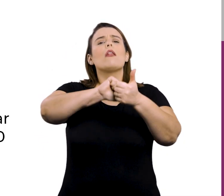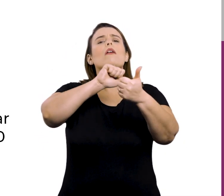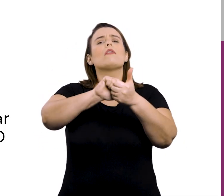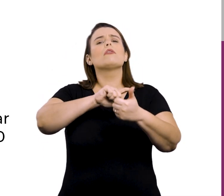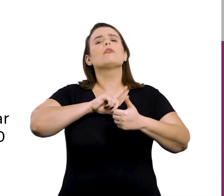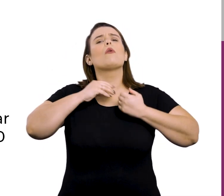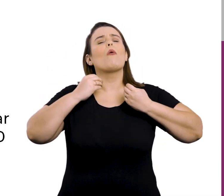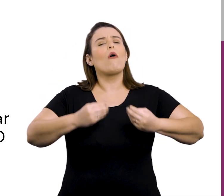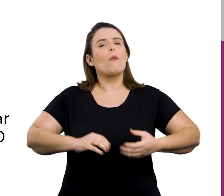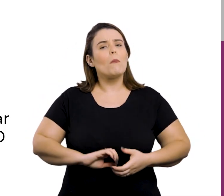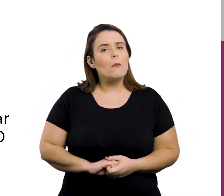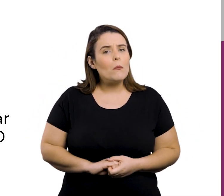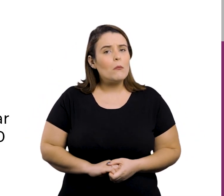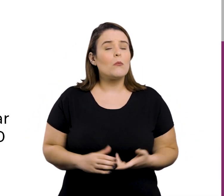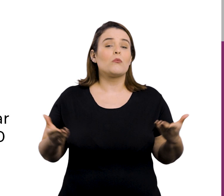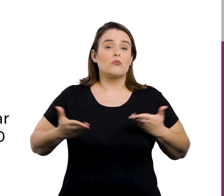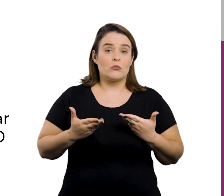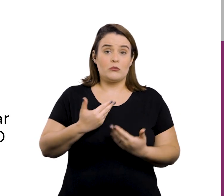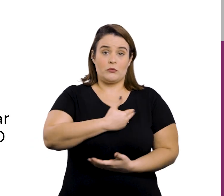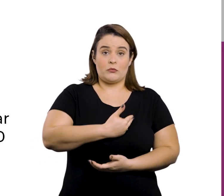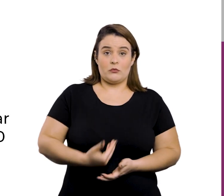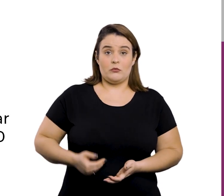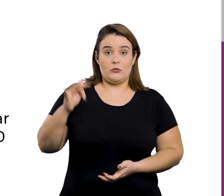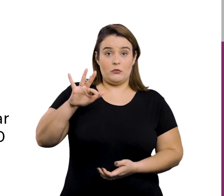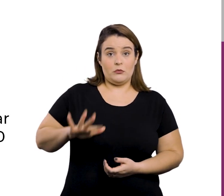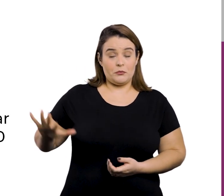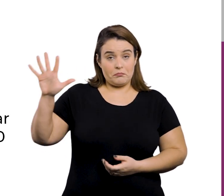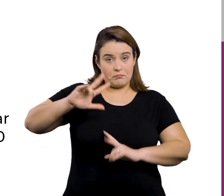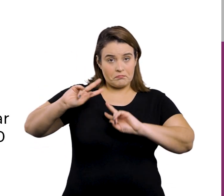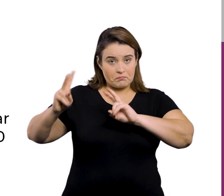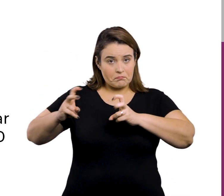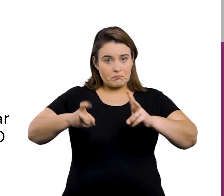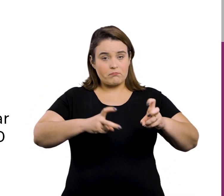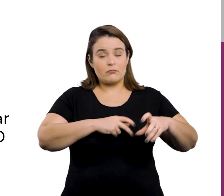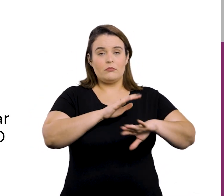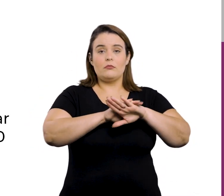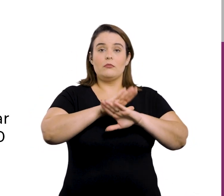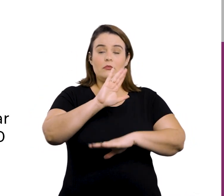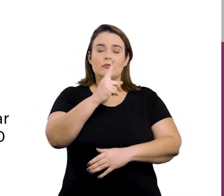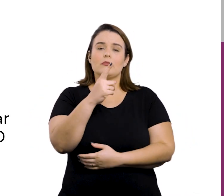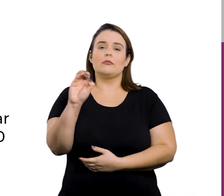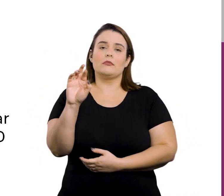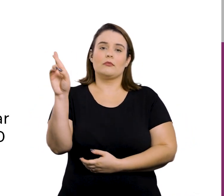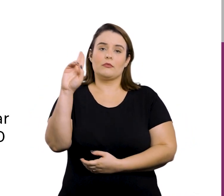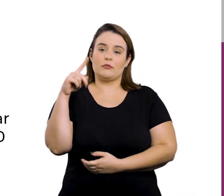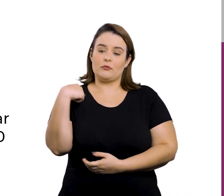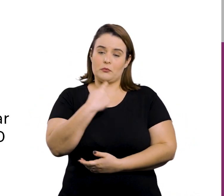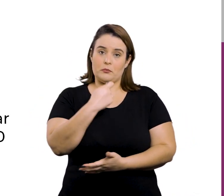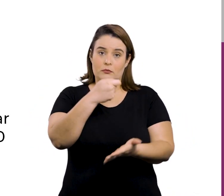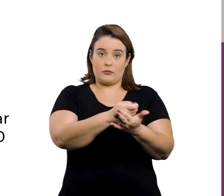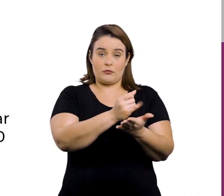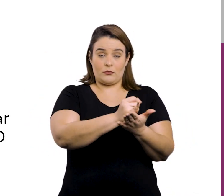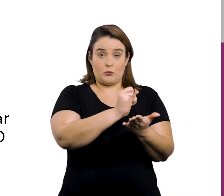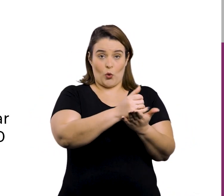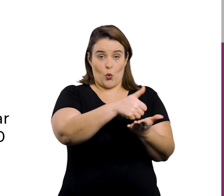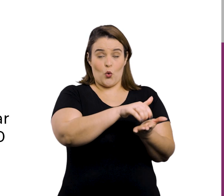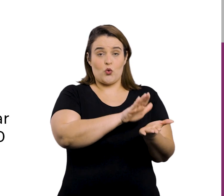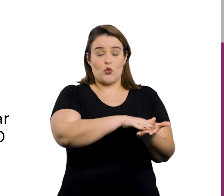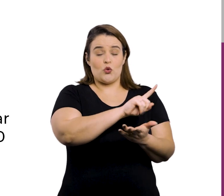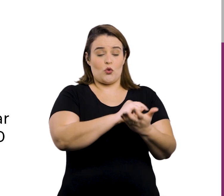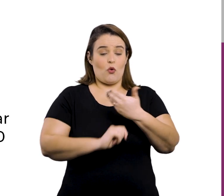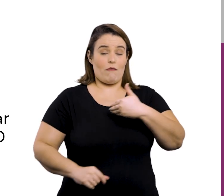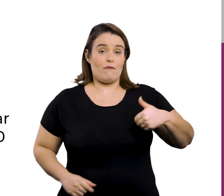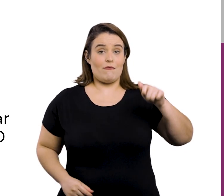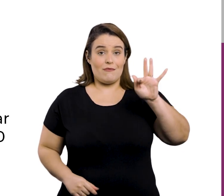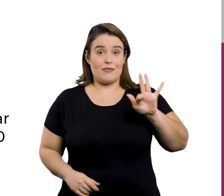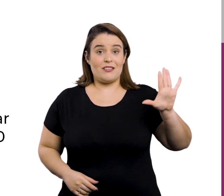por mês. Como eu vou ter qualidade com isso? Hoje, o governo federal, que é quem mais arrecada, de cada R$ 100